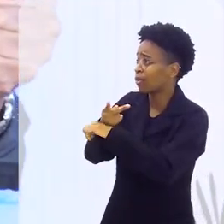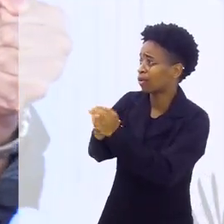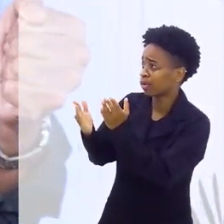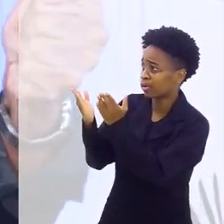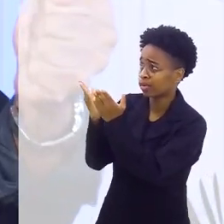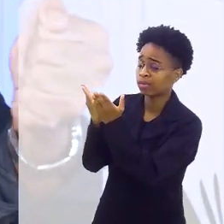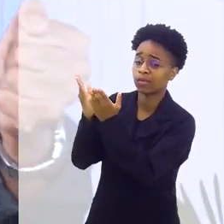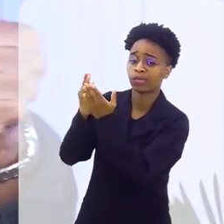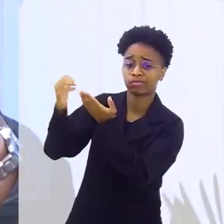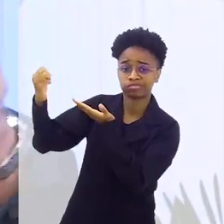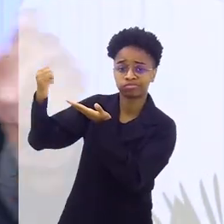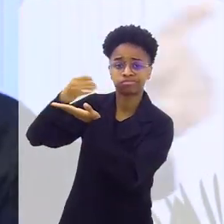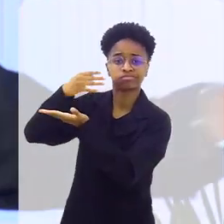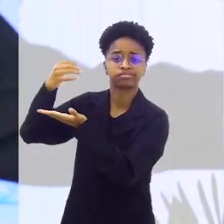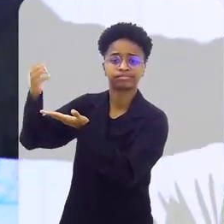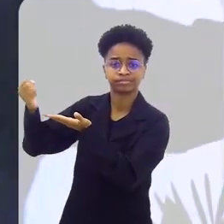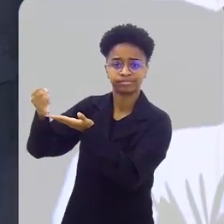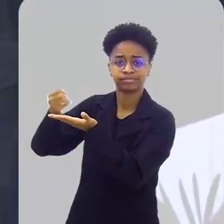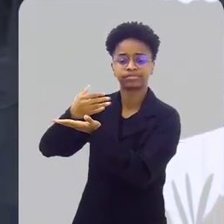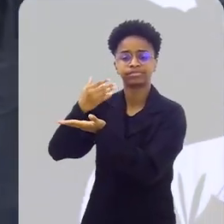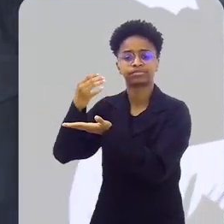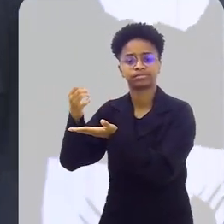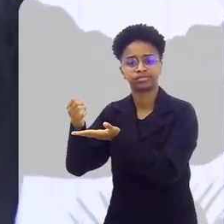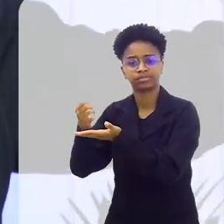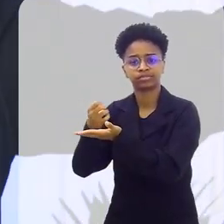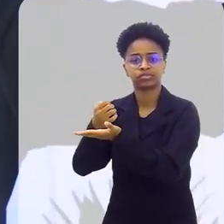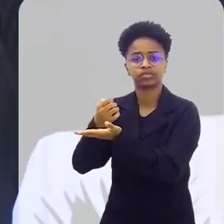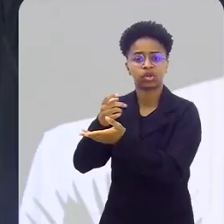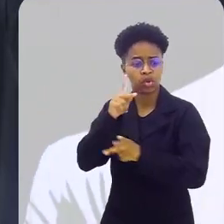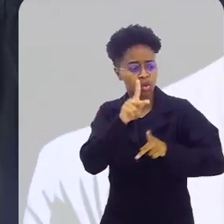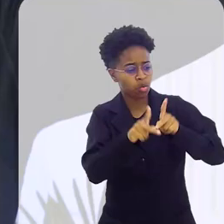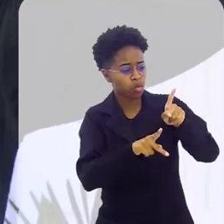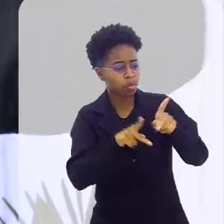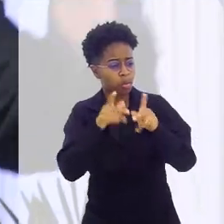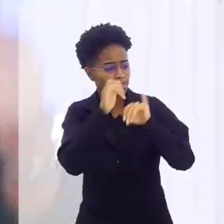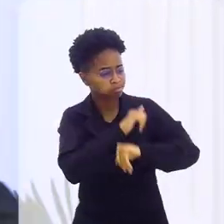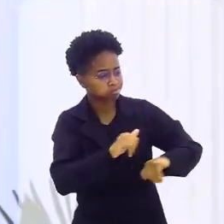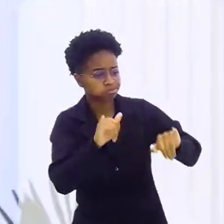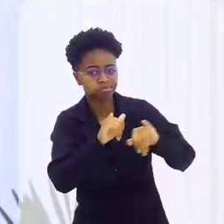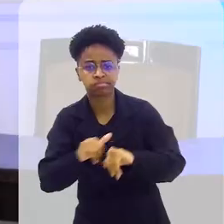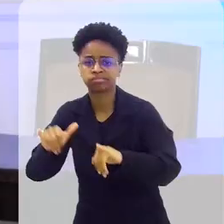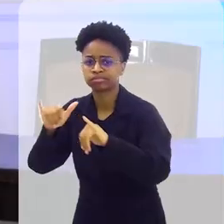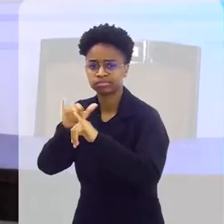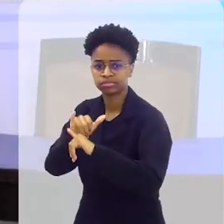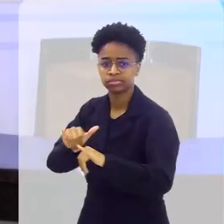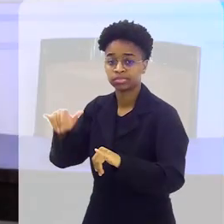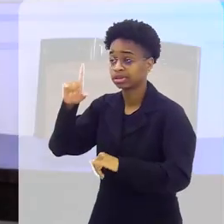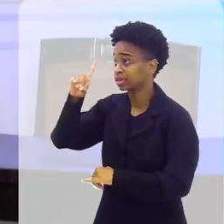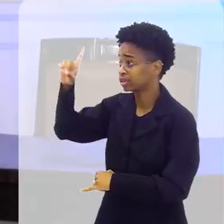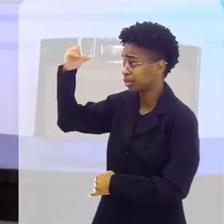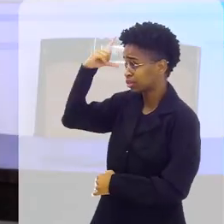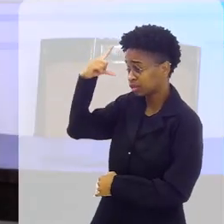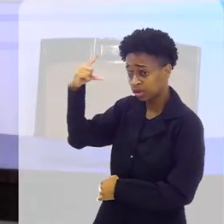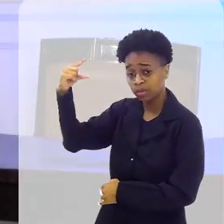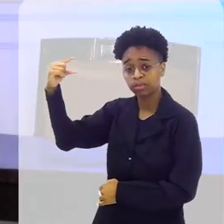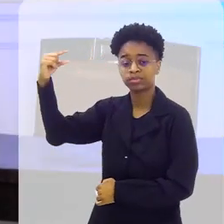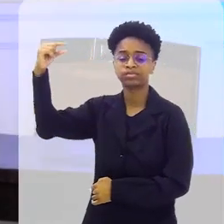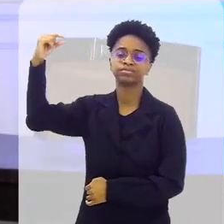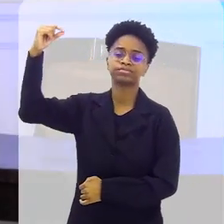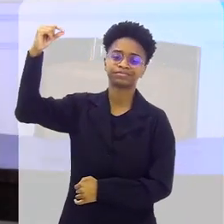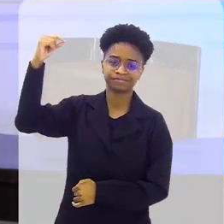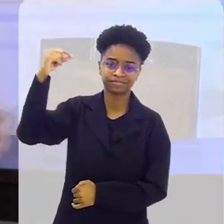do Evangelho em todos os povos. Sou separado